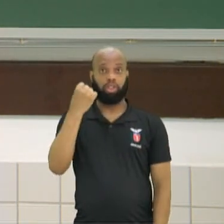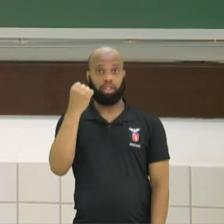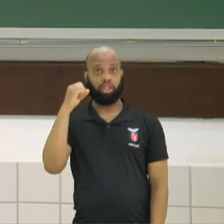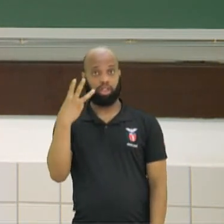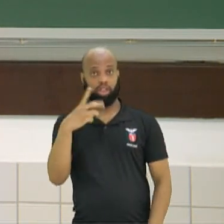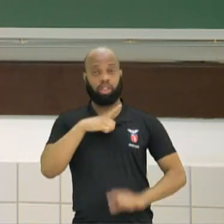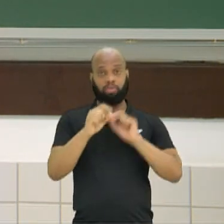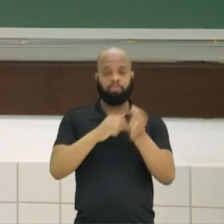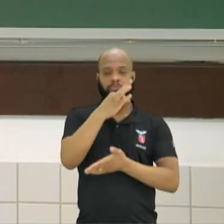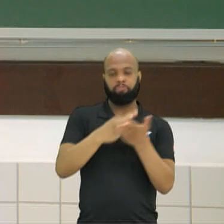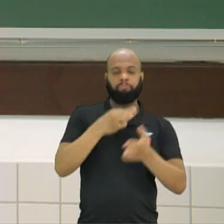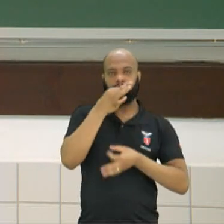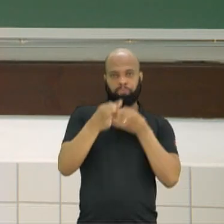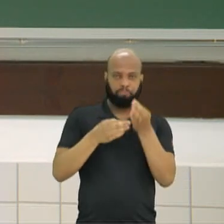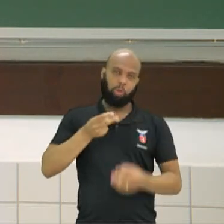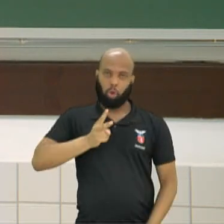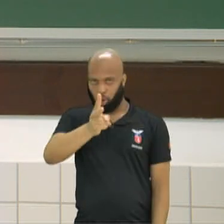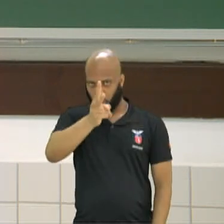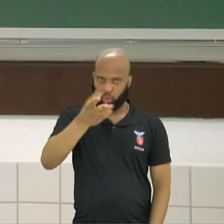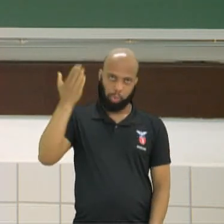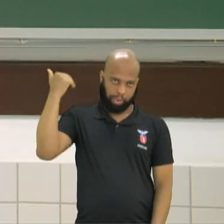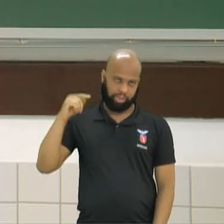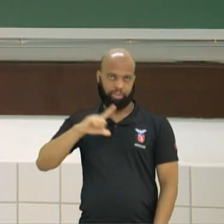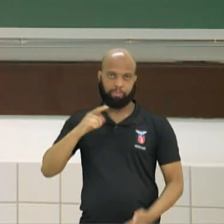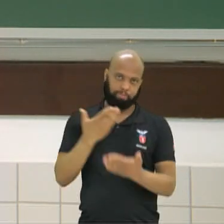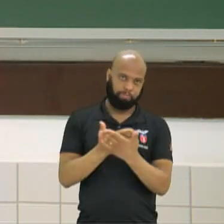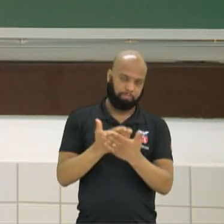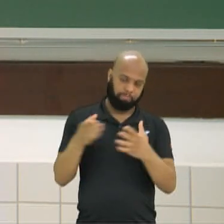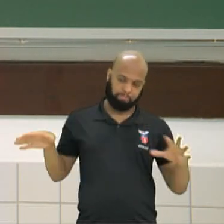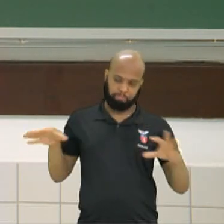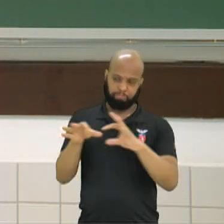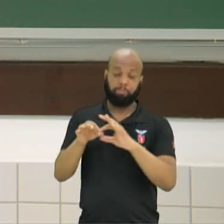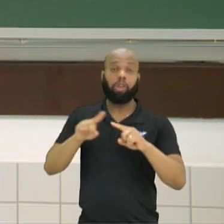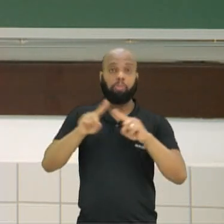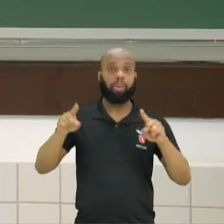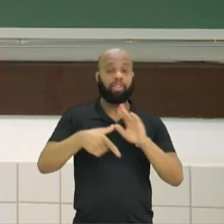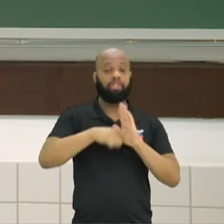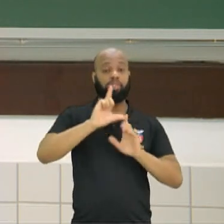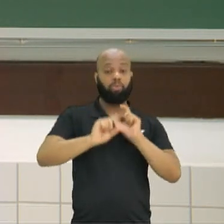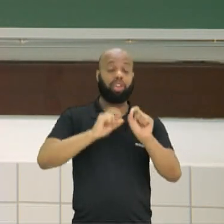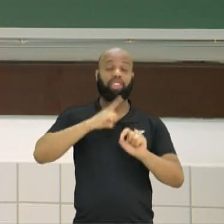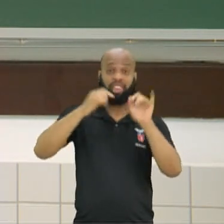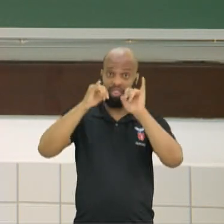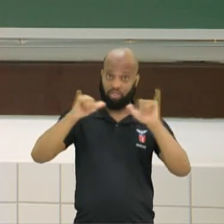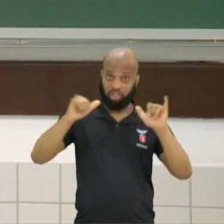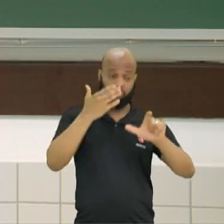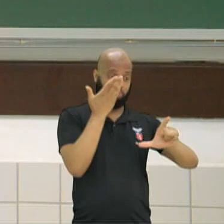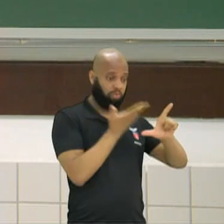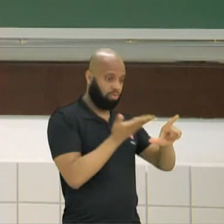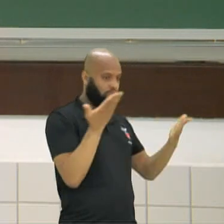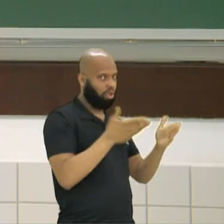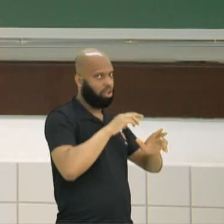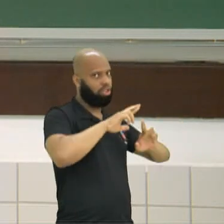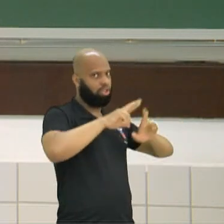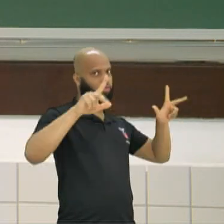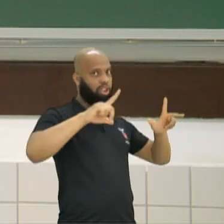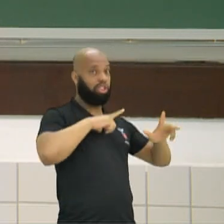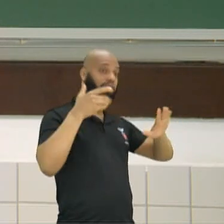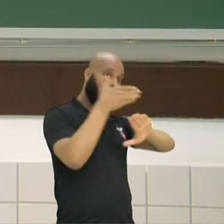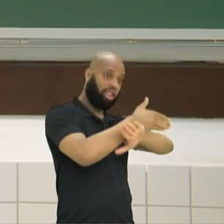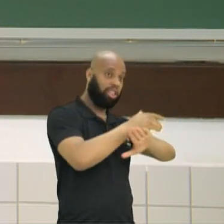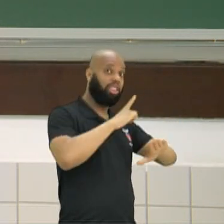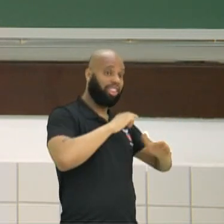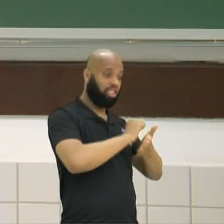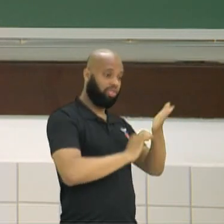texto dissertativo, a continuação do texto dissertativo. Antes, pessoal, vamos só lembrar que o Classroom mudou e vocês precisam entrar lá